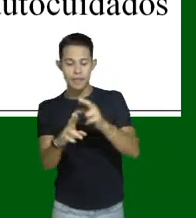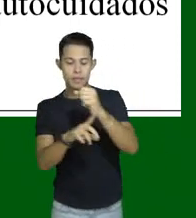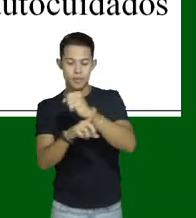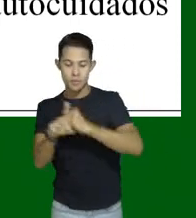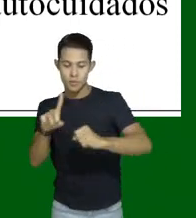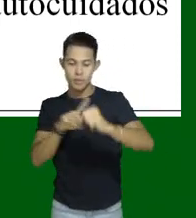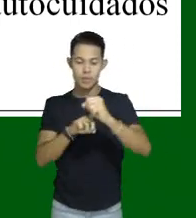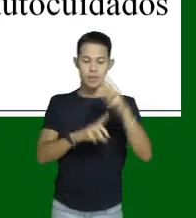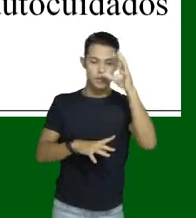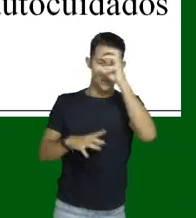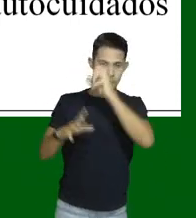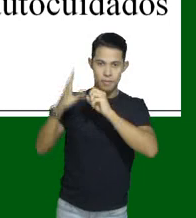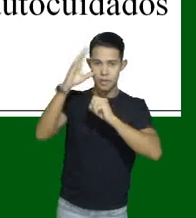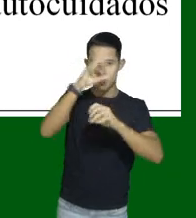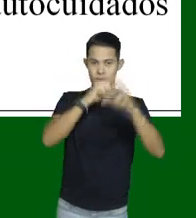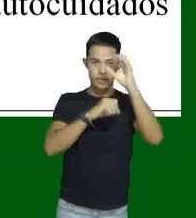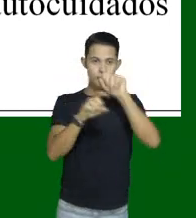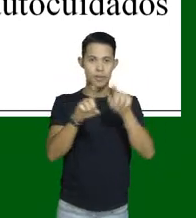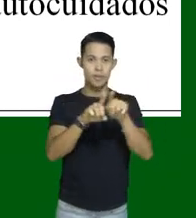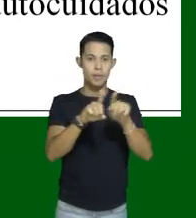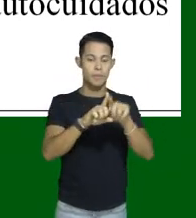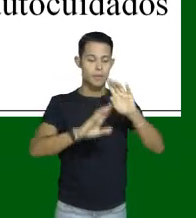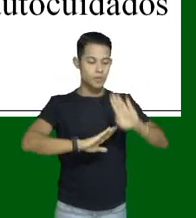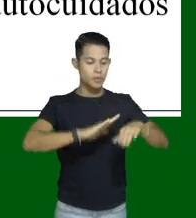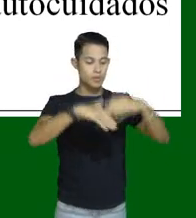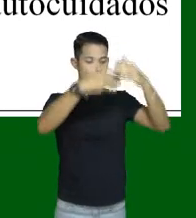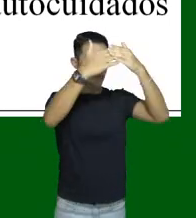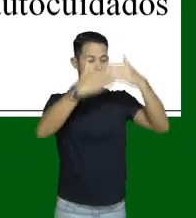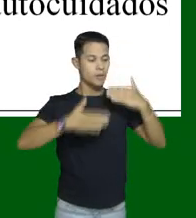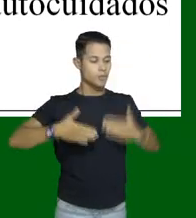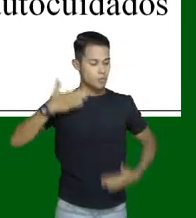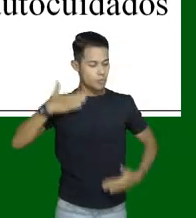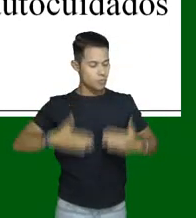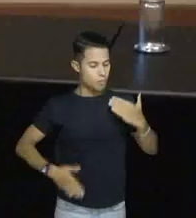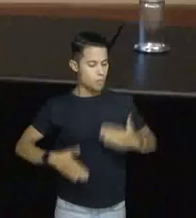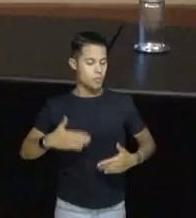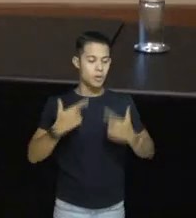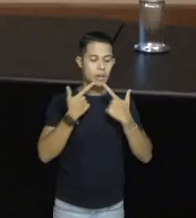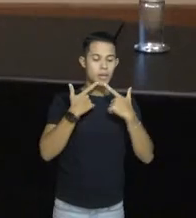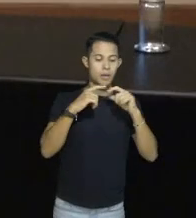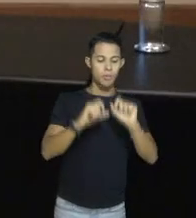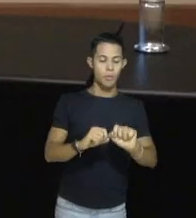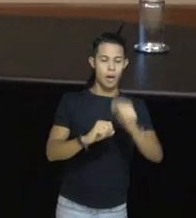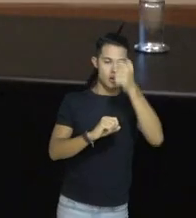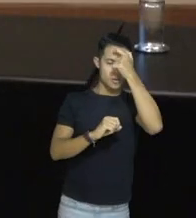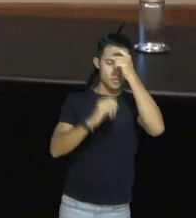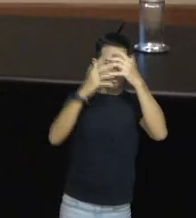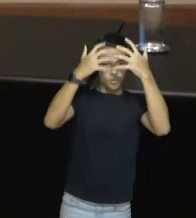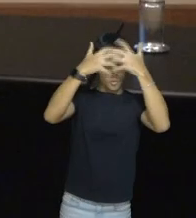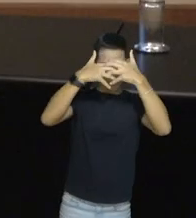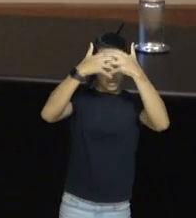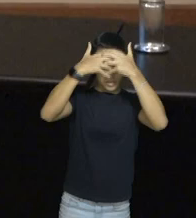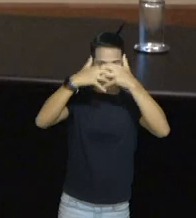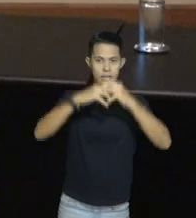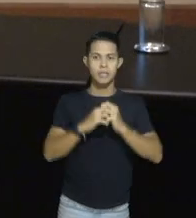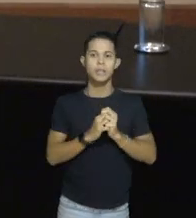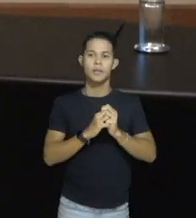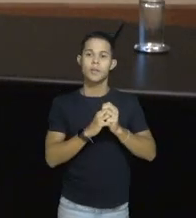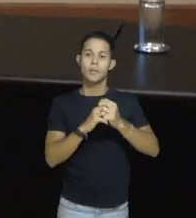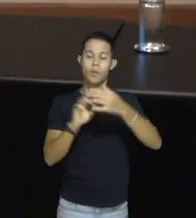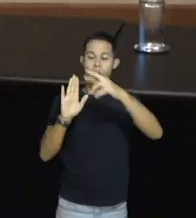de aprendizagem, o desenvolvimento motor, a linguagem, cognição, enfim. O protocolo exige que a escola